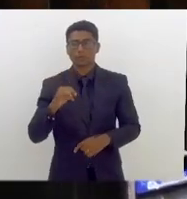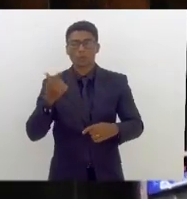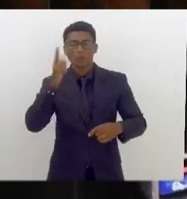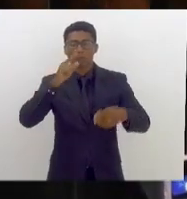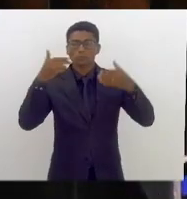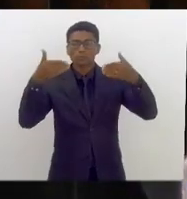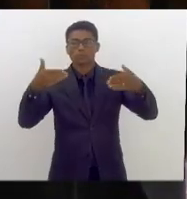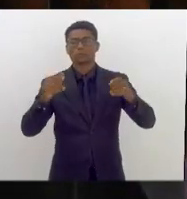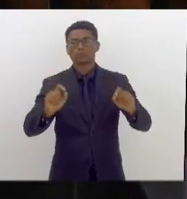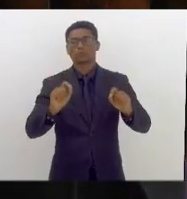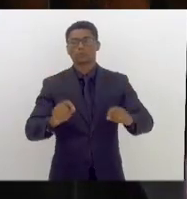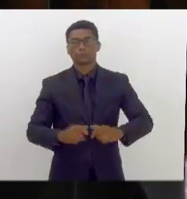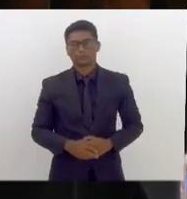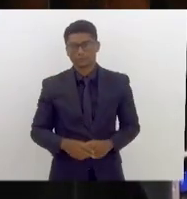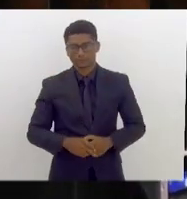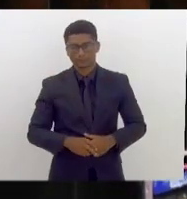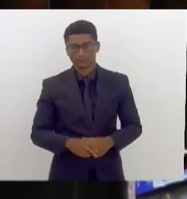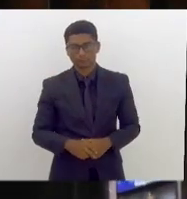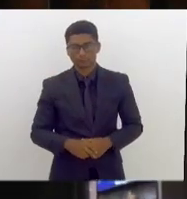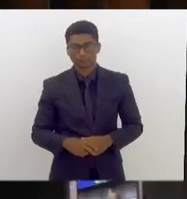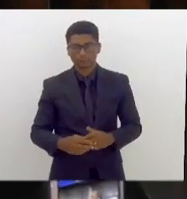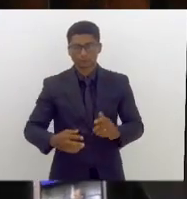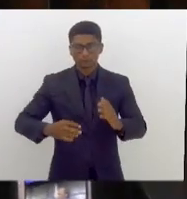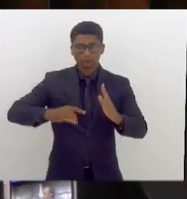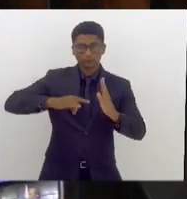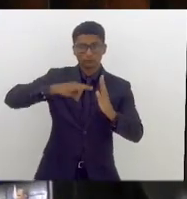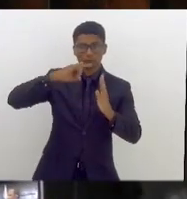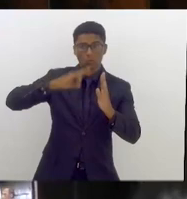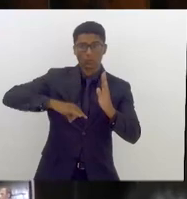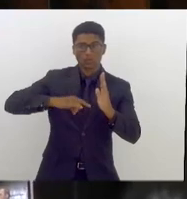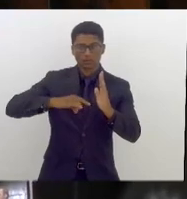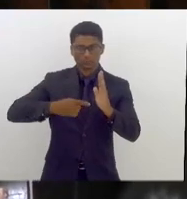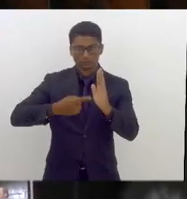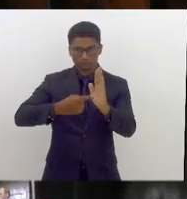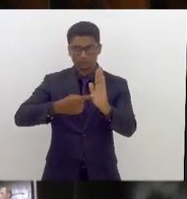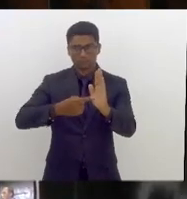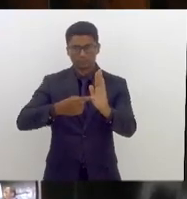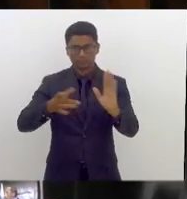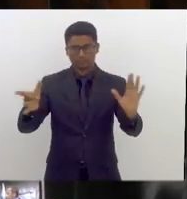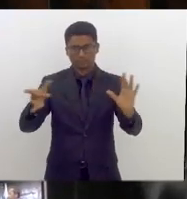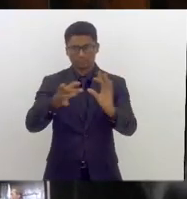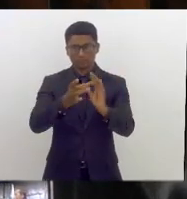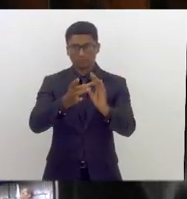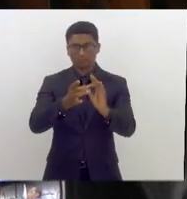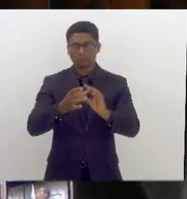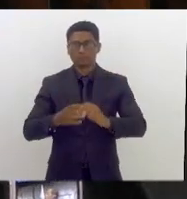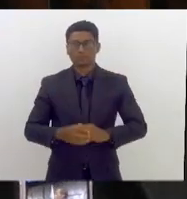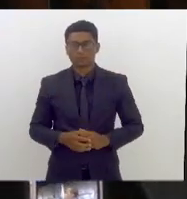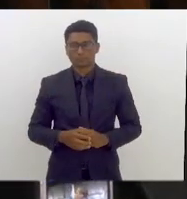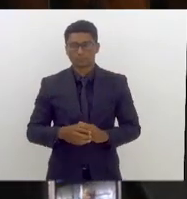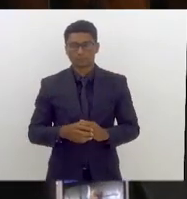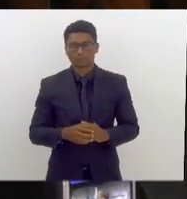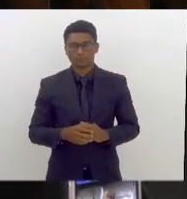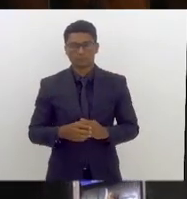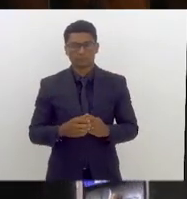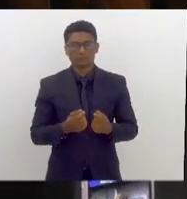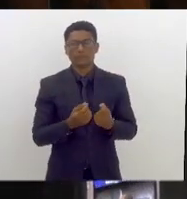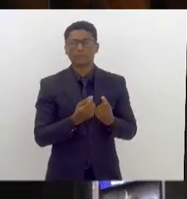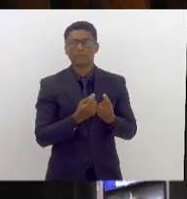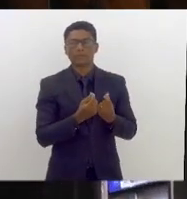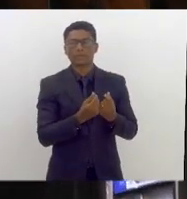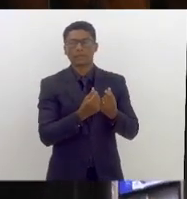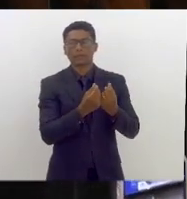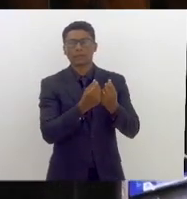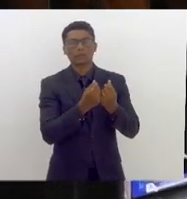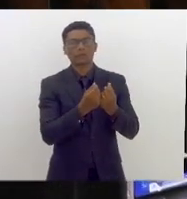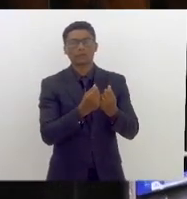sabe. No contrato de concessão, na carta de concessão, o indexador para a revisão tarifária é